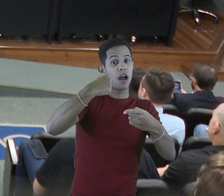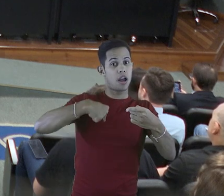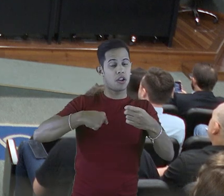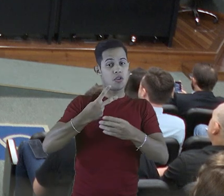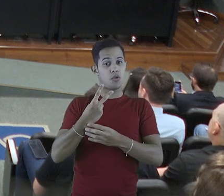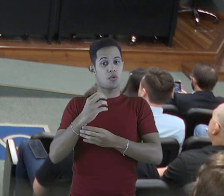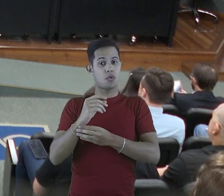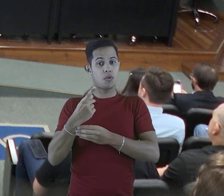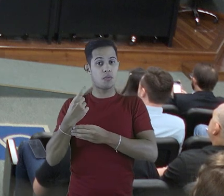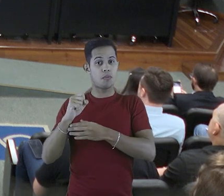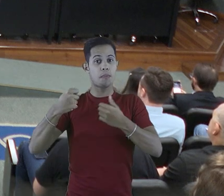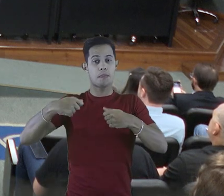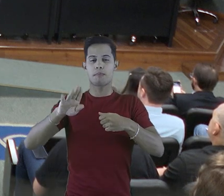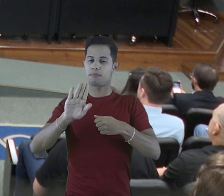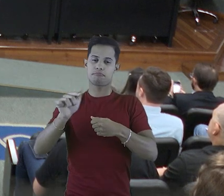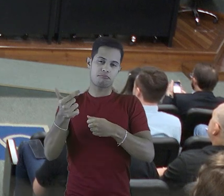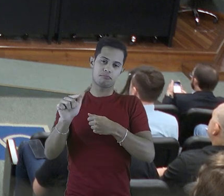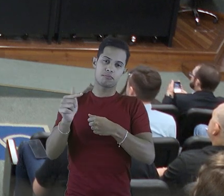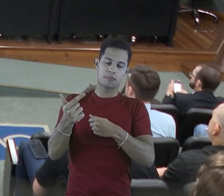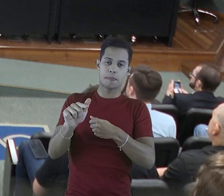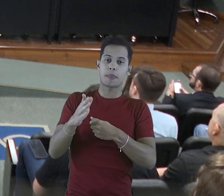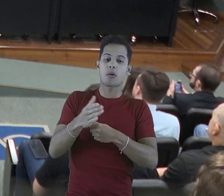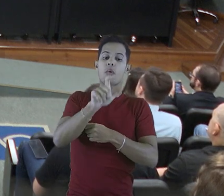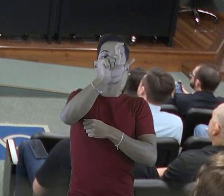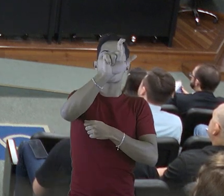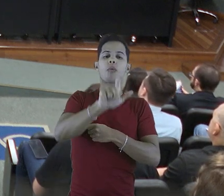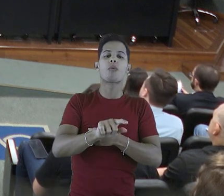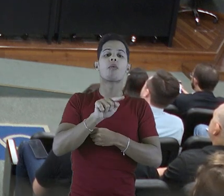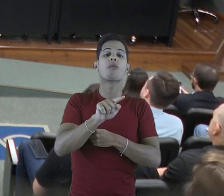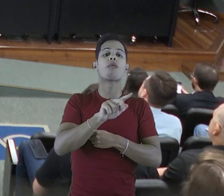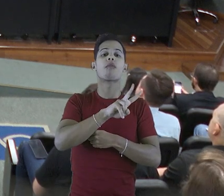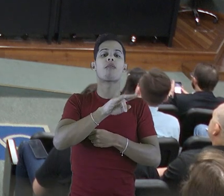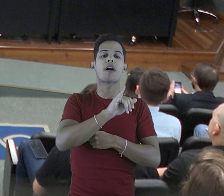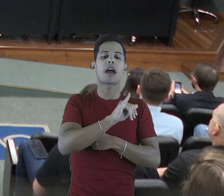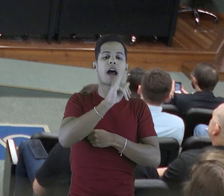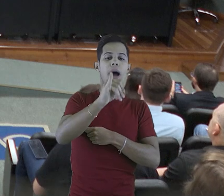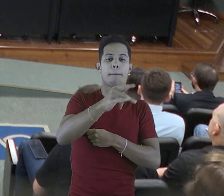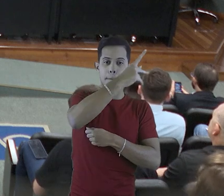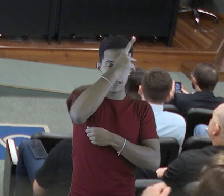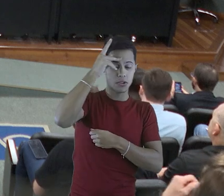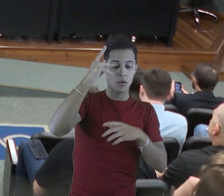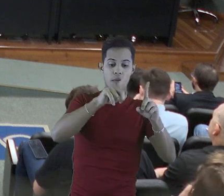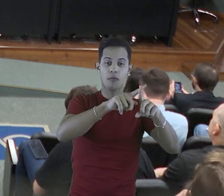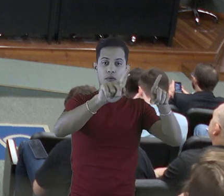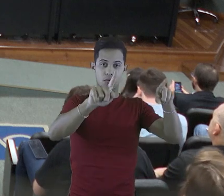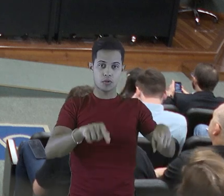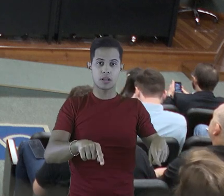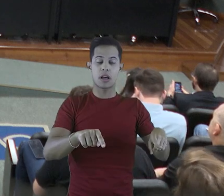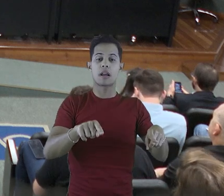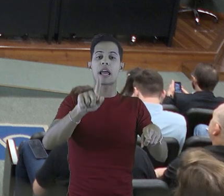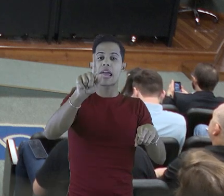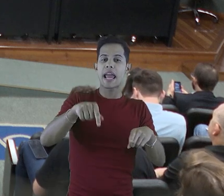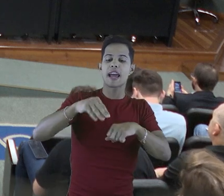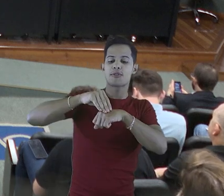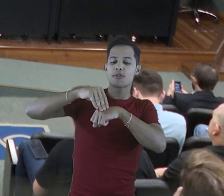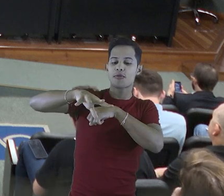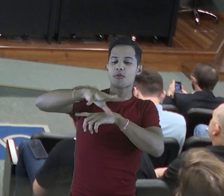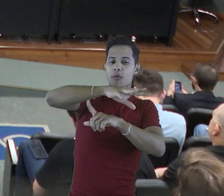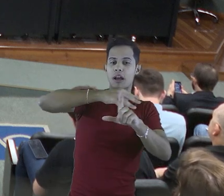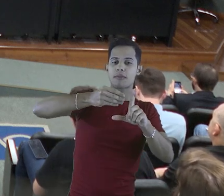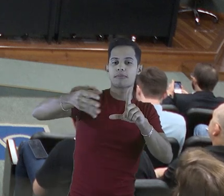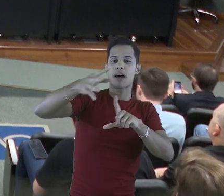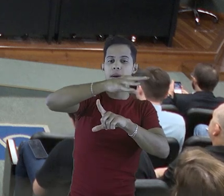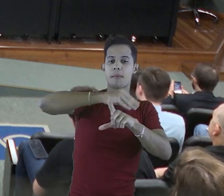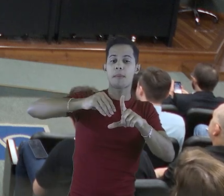Porque eu entendo que desde 2018 já devia ter. Mas, ok. O controlador deverá indicar encarregado. A identidade e as informações de